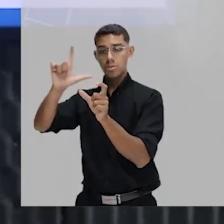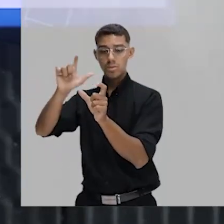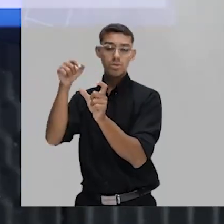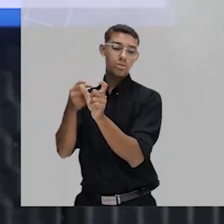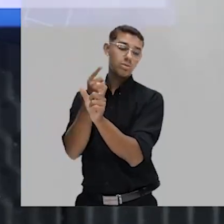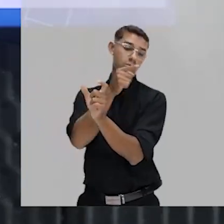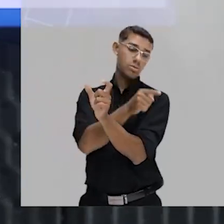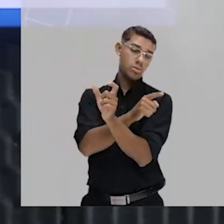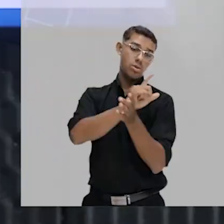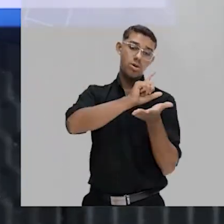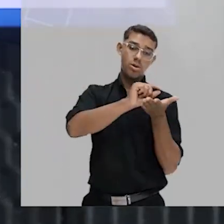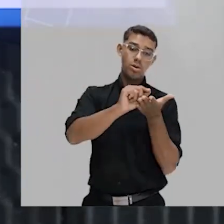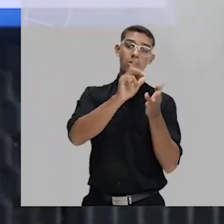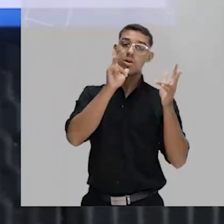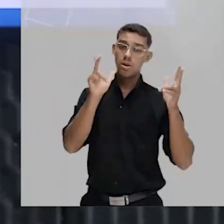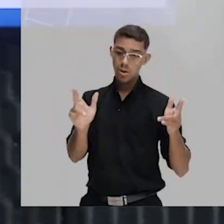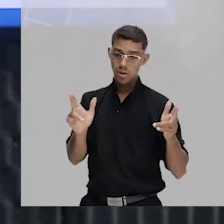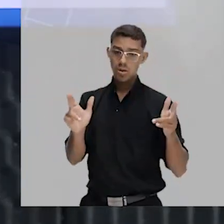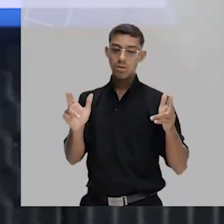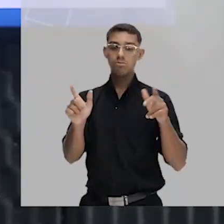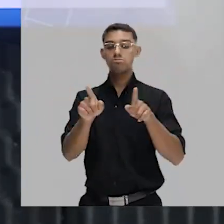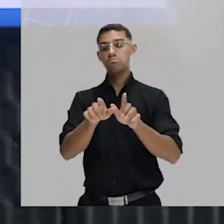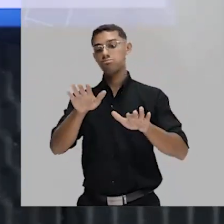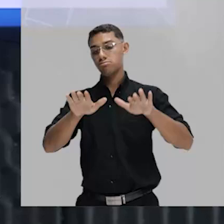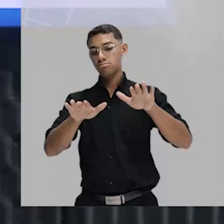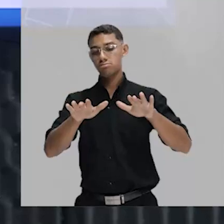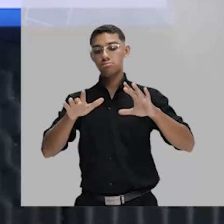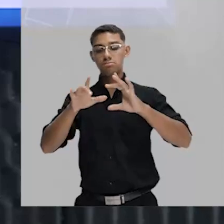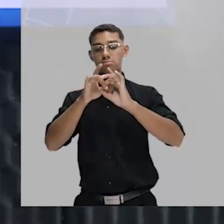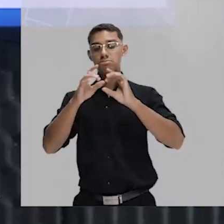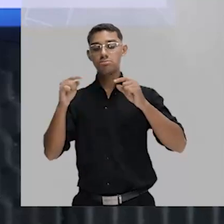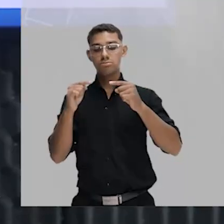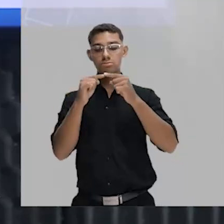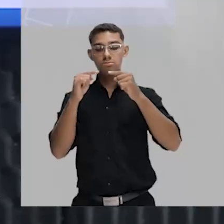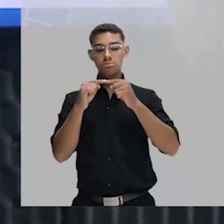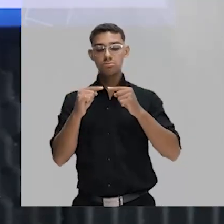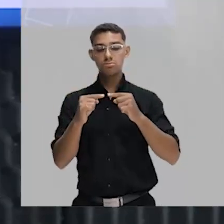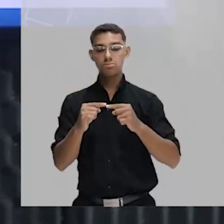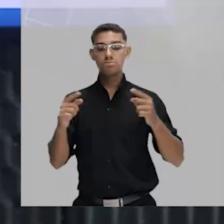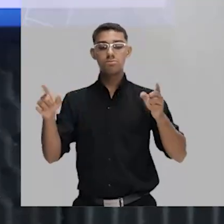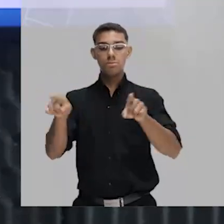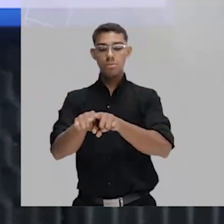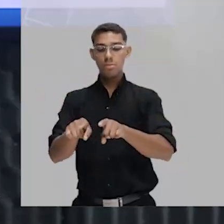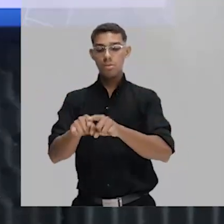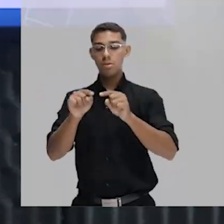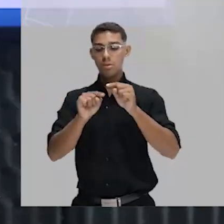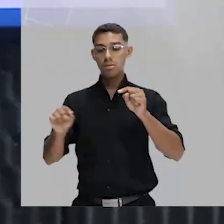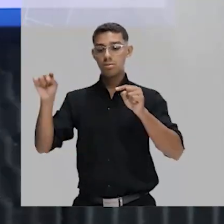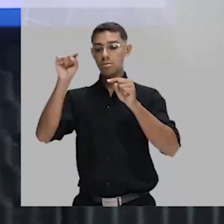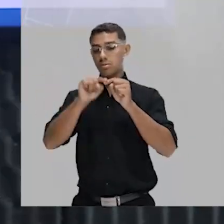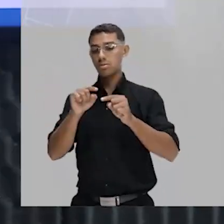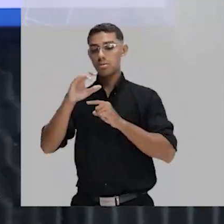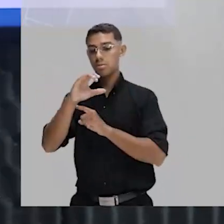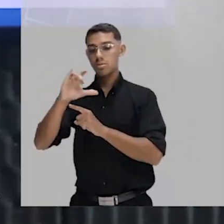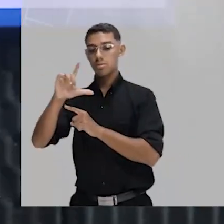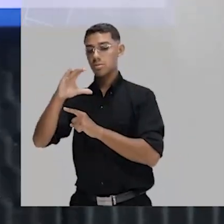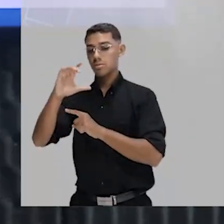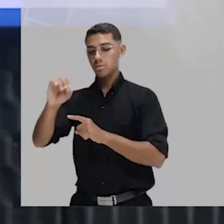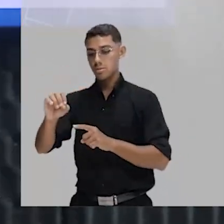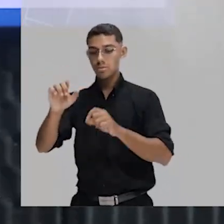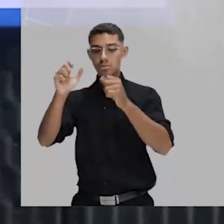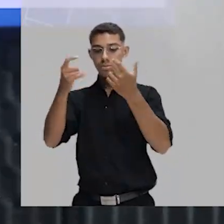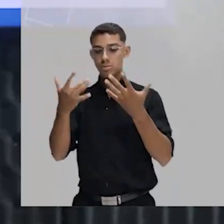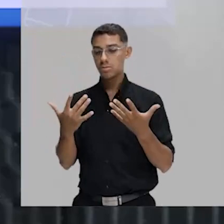caso, o ciclo, né? Está combinando aí, o artigo está concordando com a palavra ciclo. Já no outro,